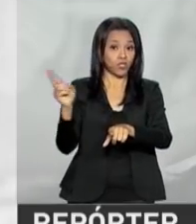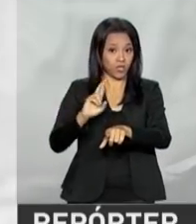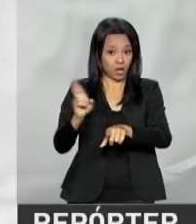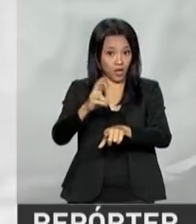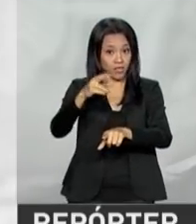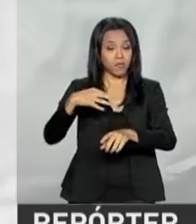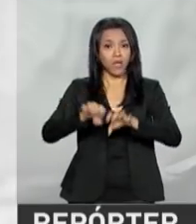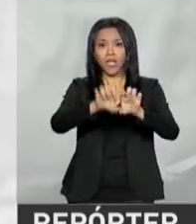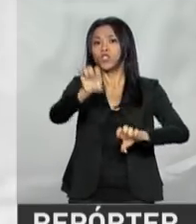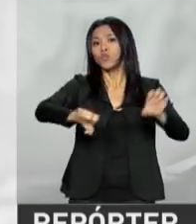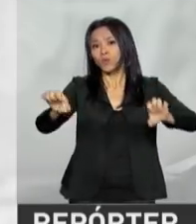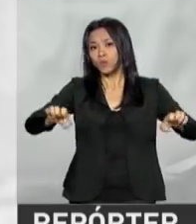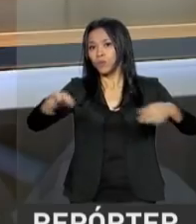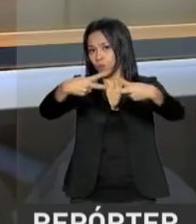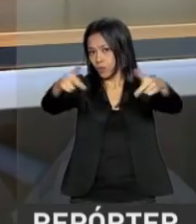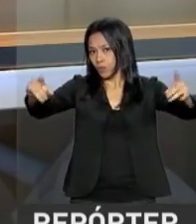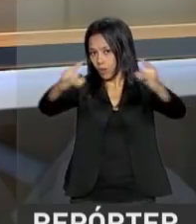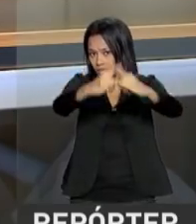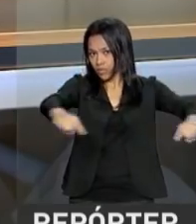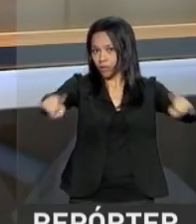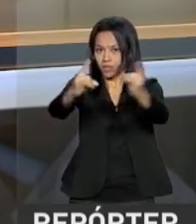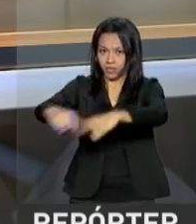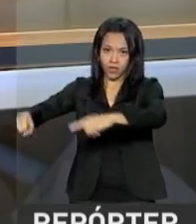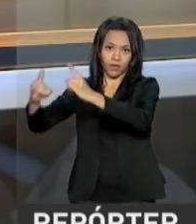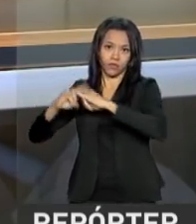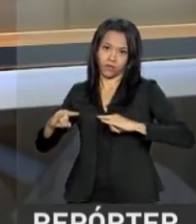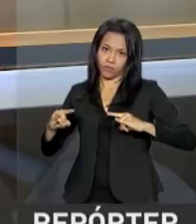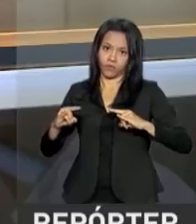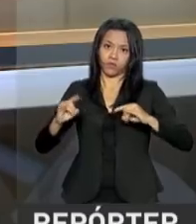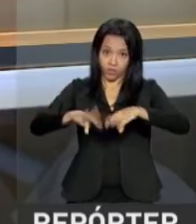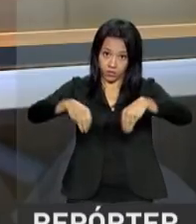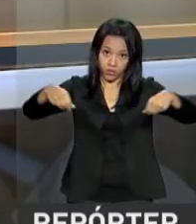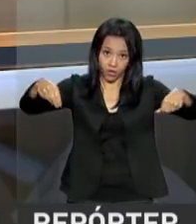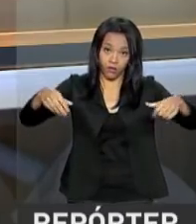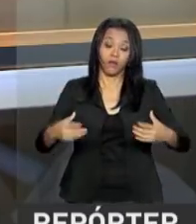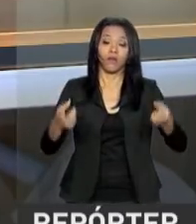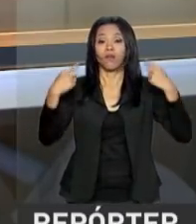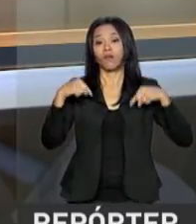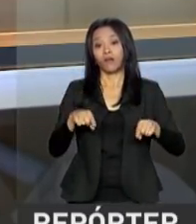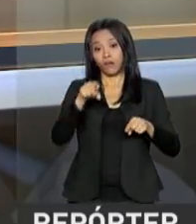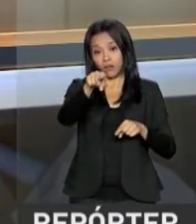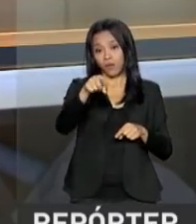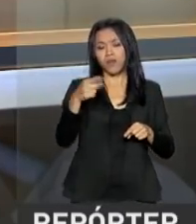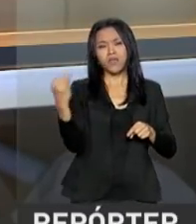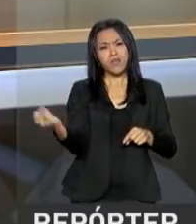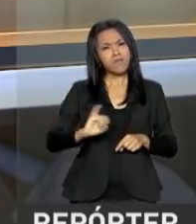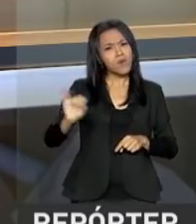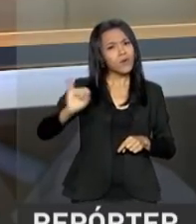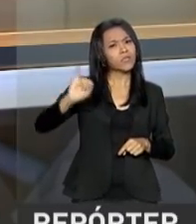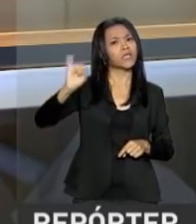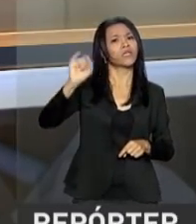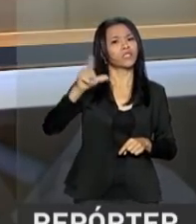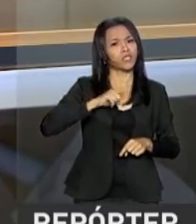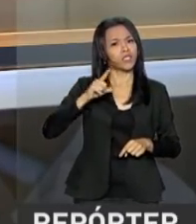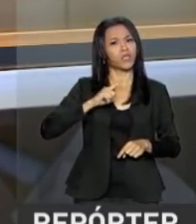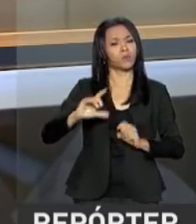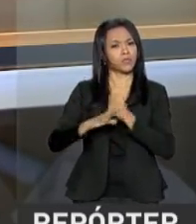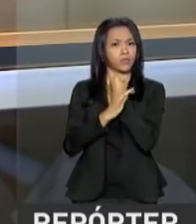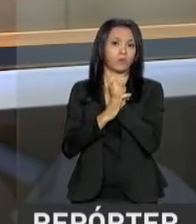infraestrutura nos assentamentos o importante é esse processo de segurança jurídica um